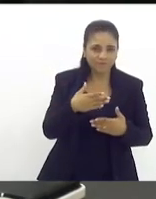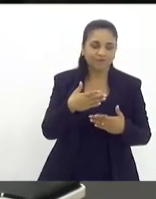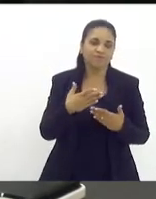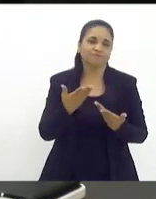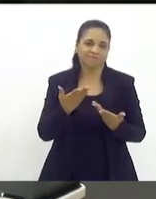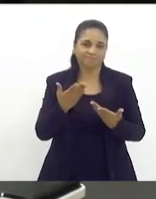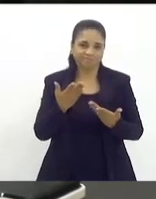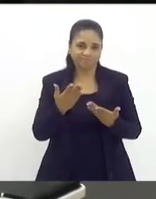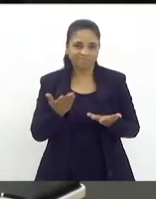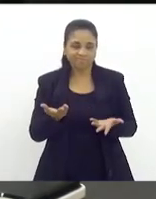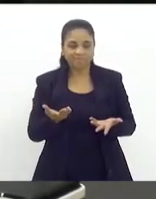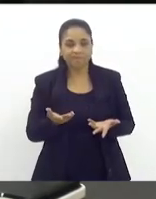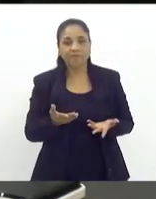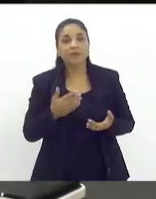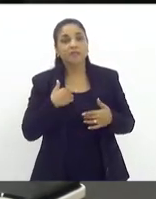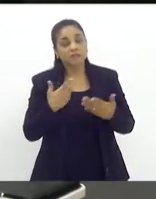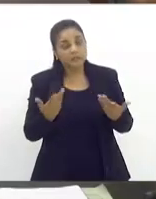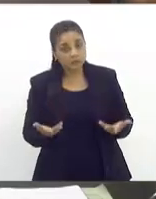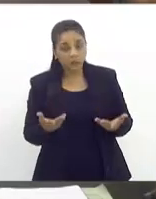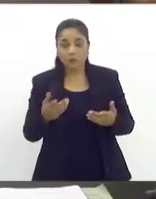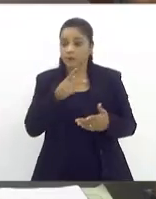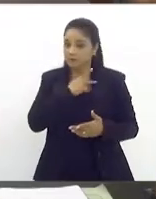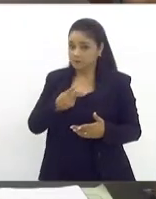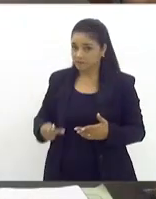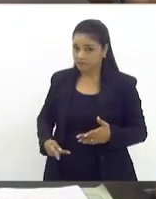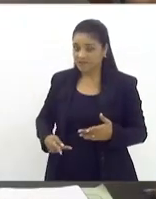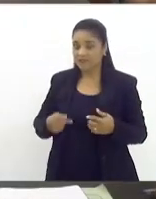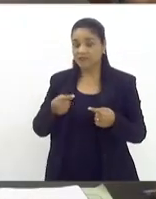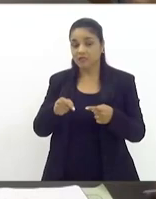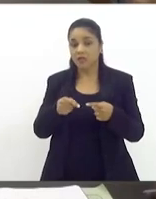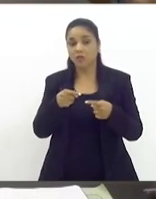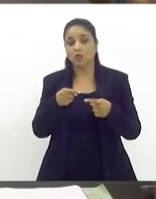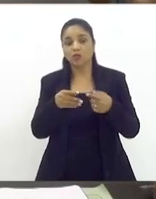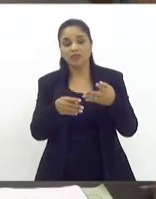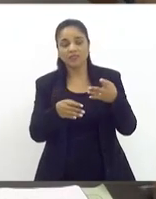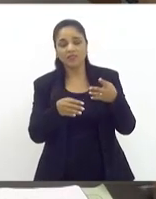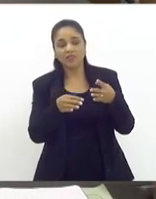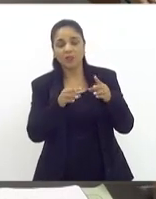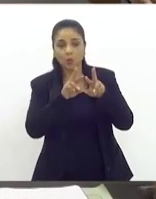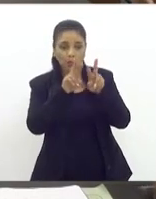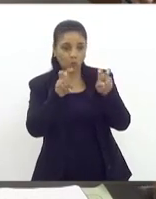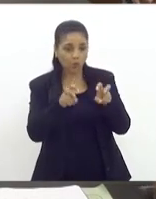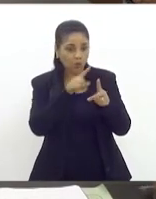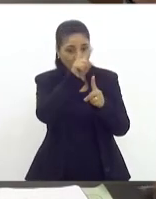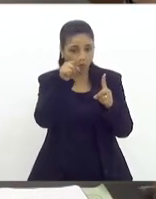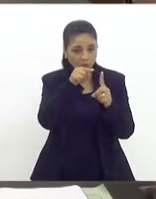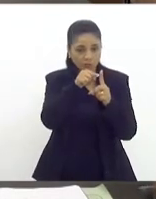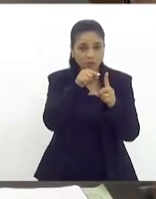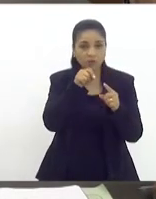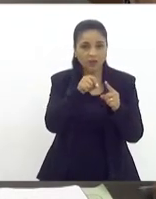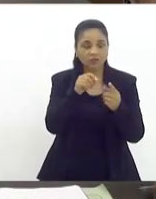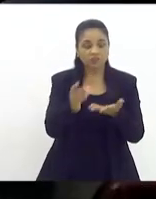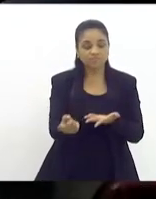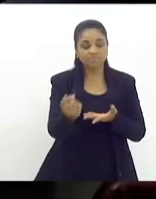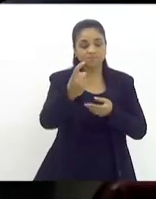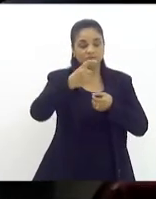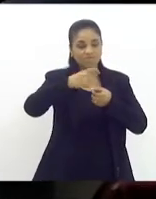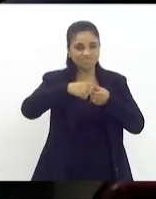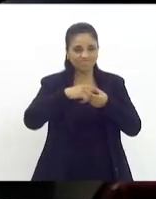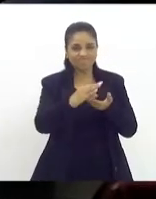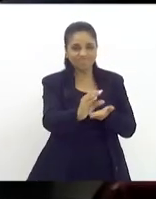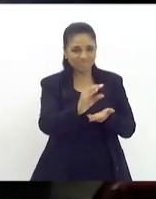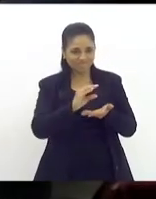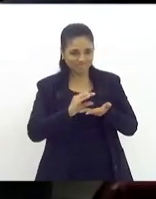Nesse caso, senhor presidente, ele trata sobre o reembolso. Pois é. Então eu acho que é uma seara difícil,